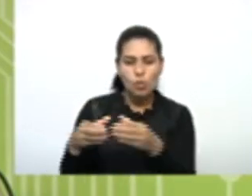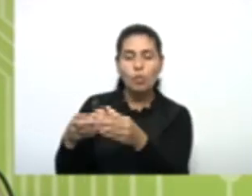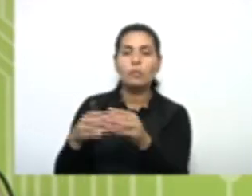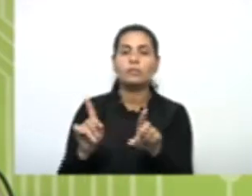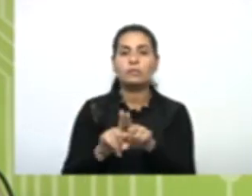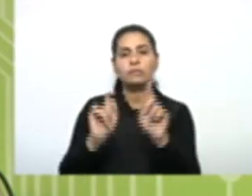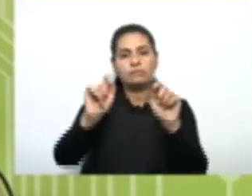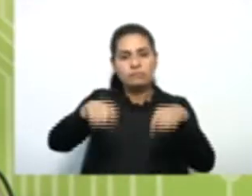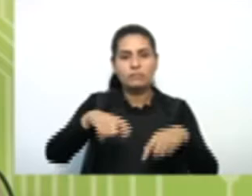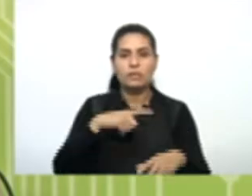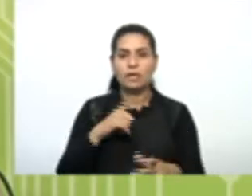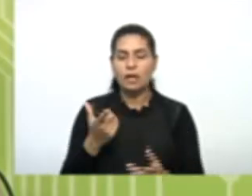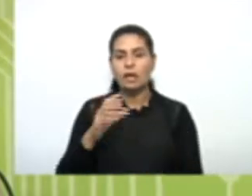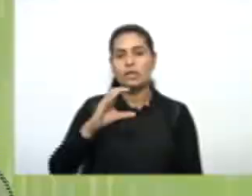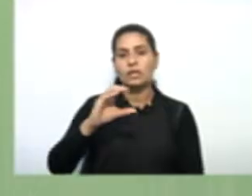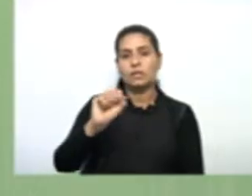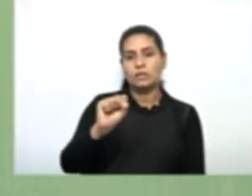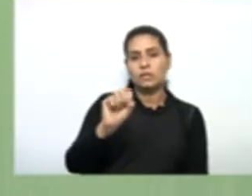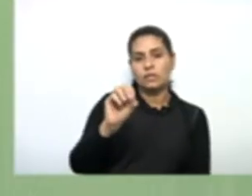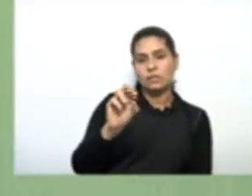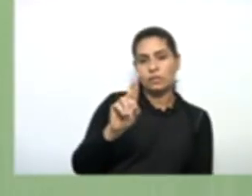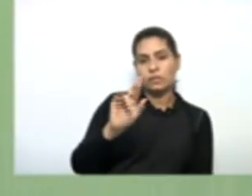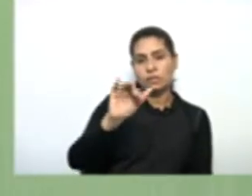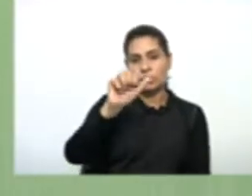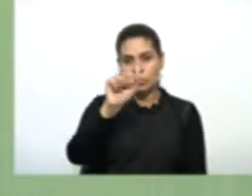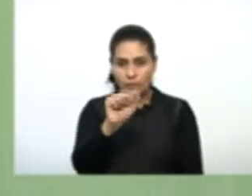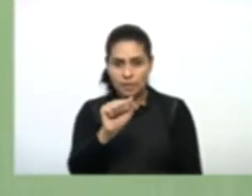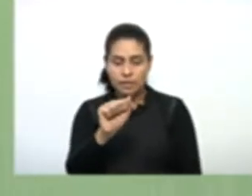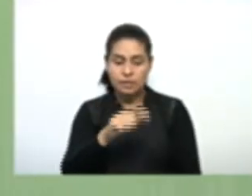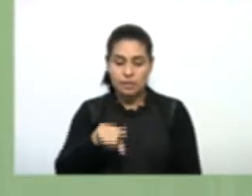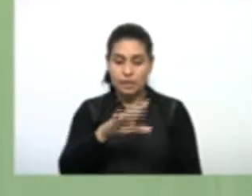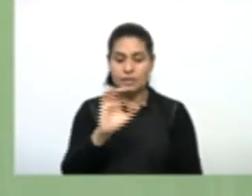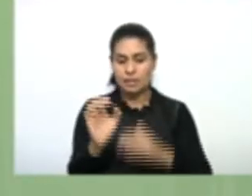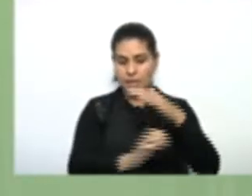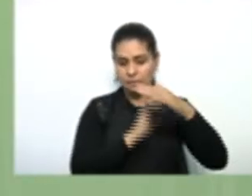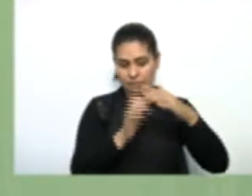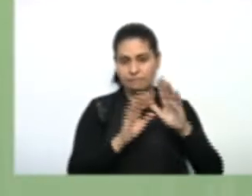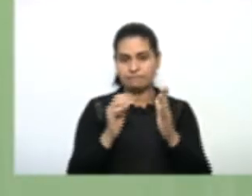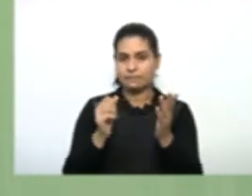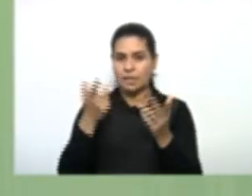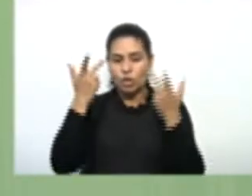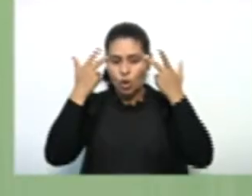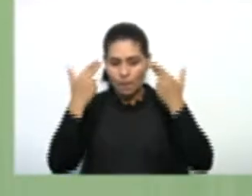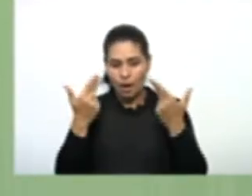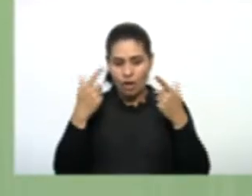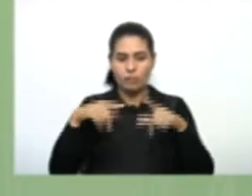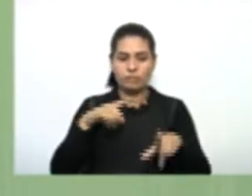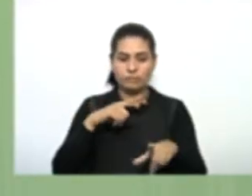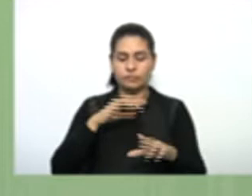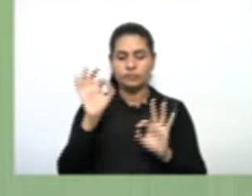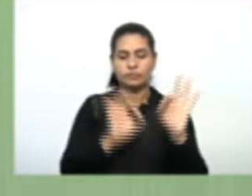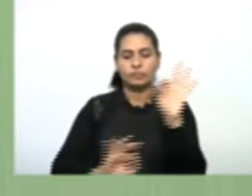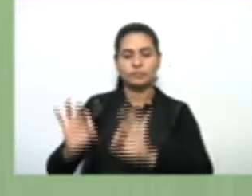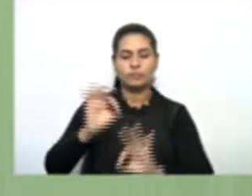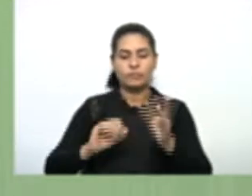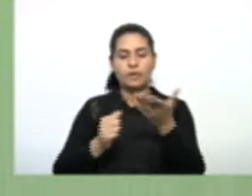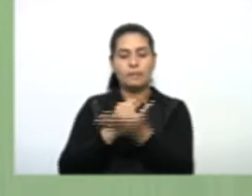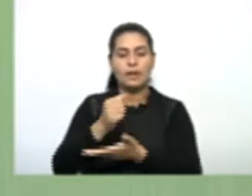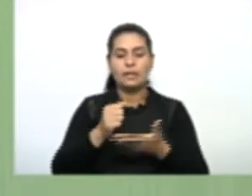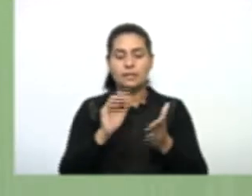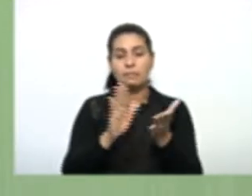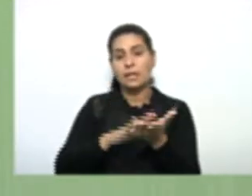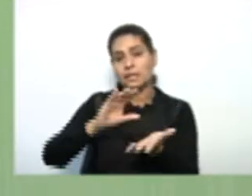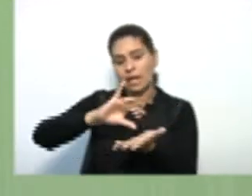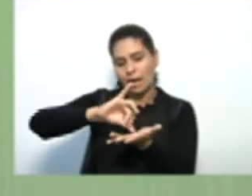e a gente vai falar agora das sobras. A gente vai falar então que essas empresas comuns, elas são organizações que têm como base o